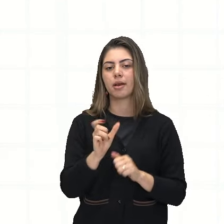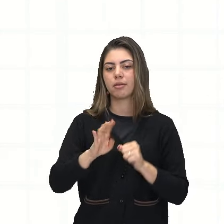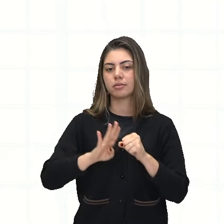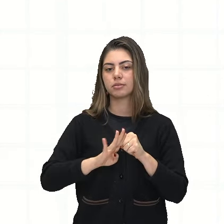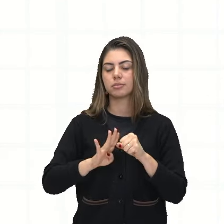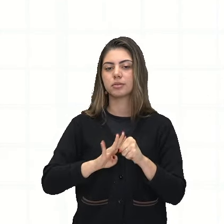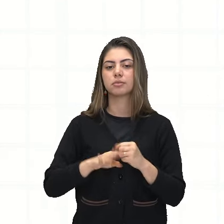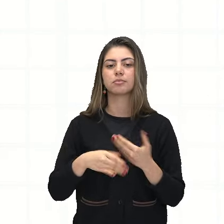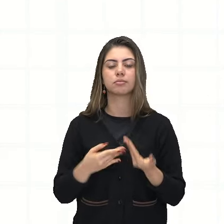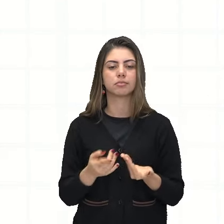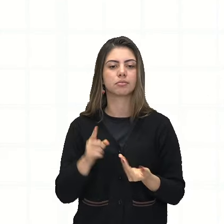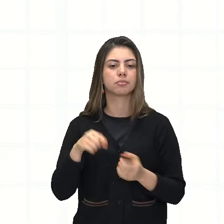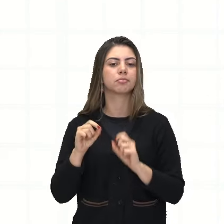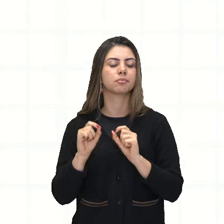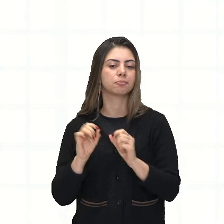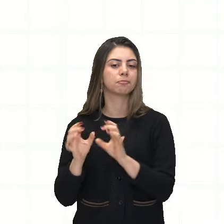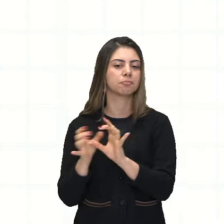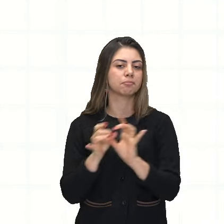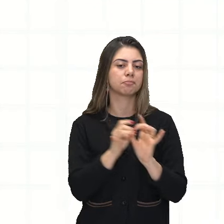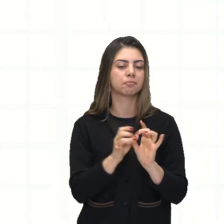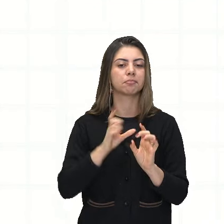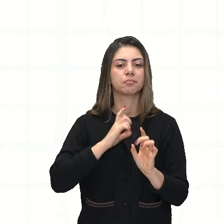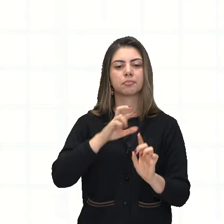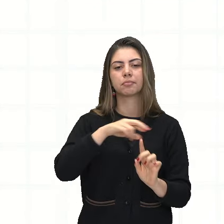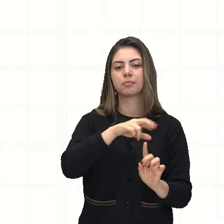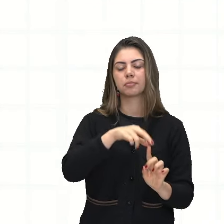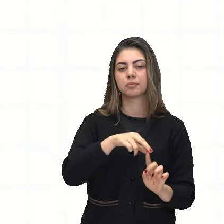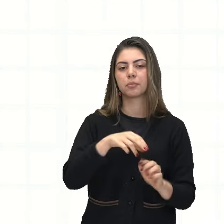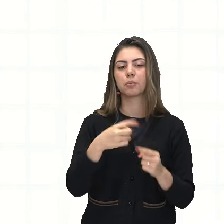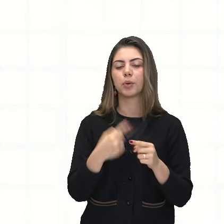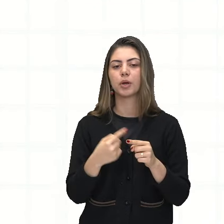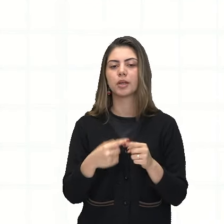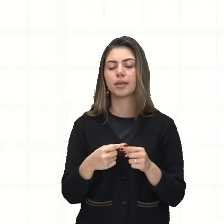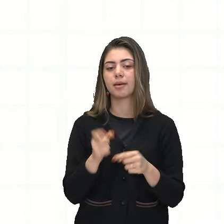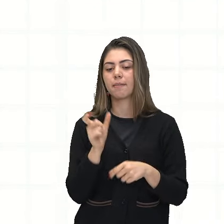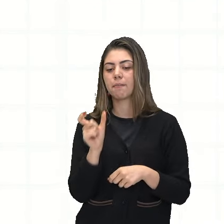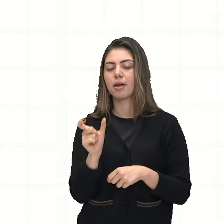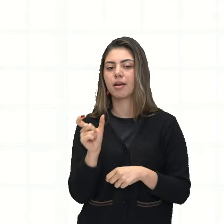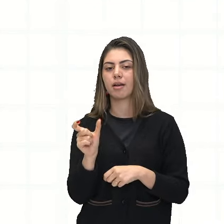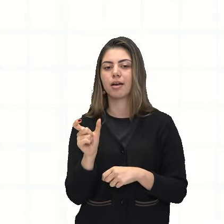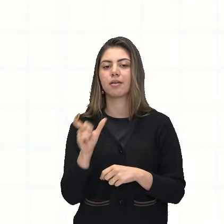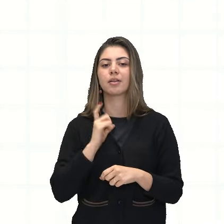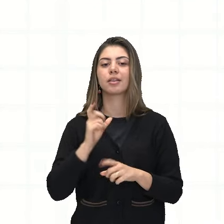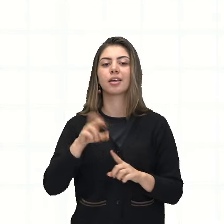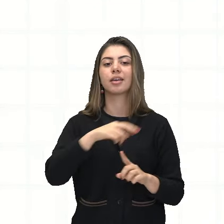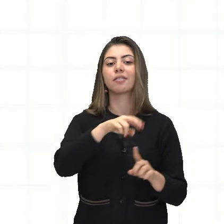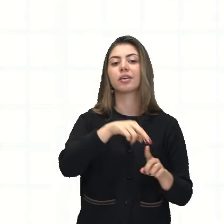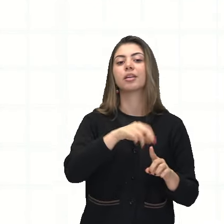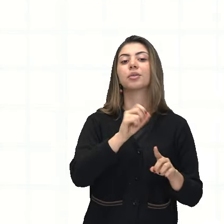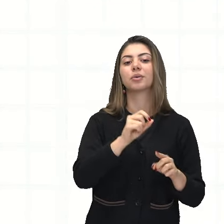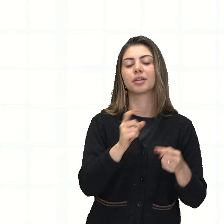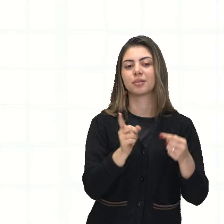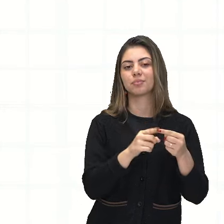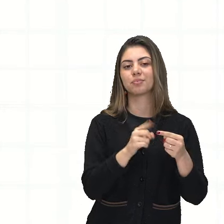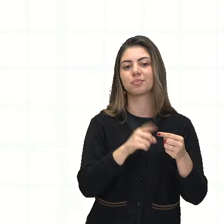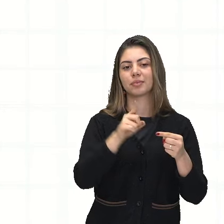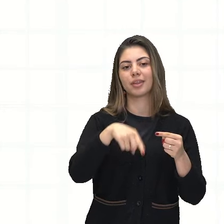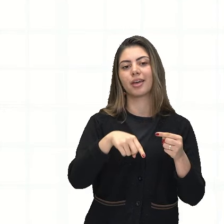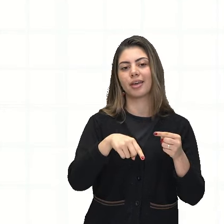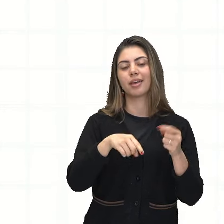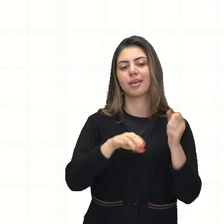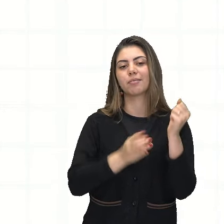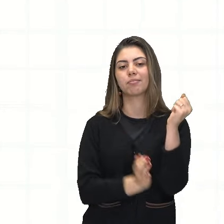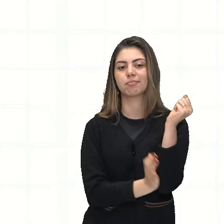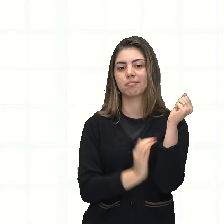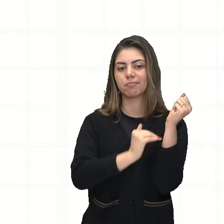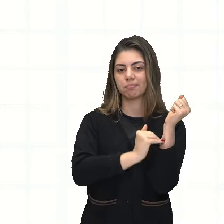é uma coesão referencial porque o primeiro está se referindo ao tambaqui.